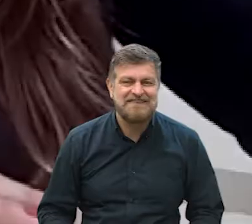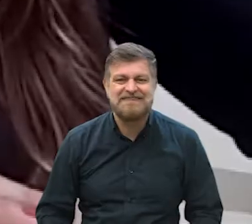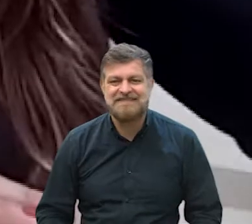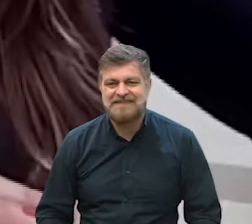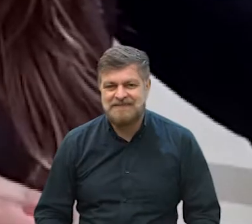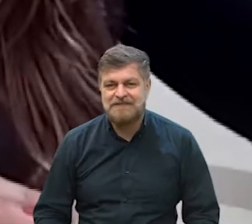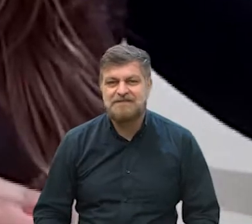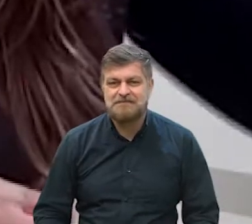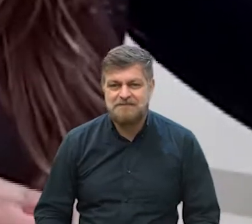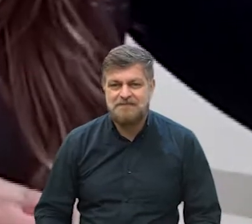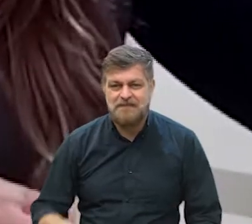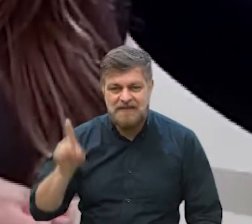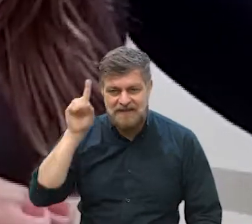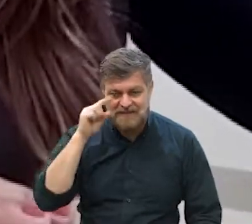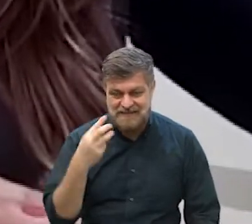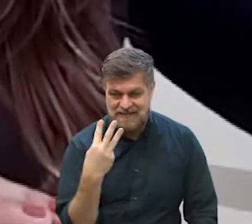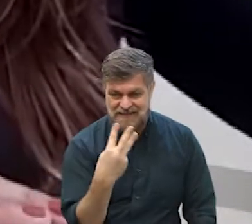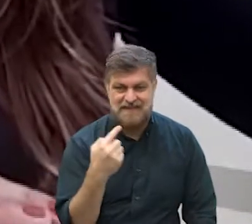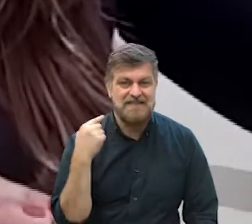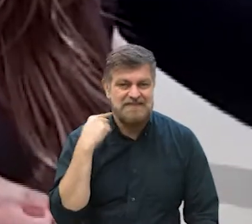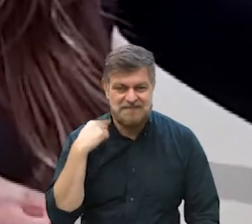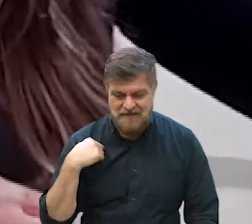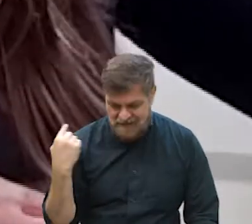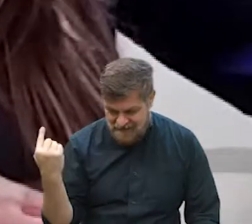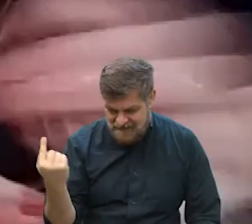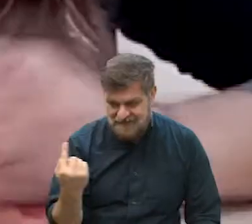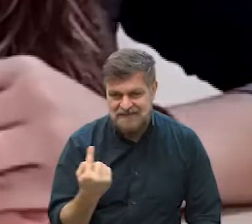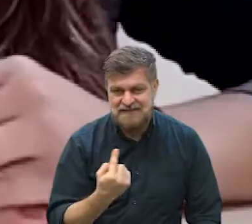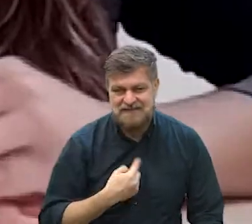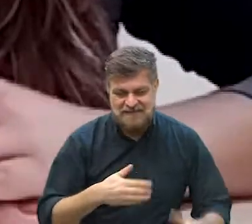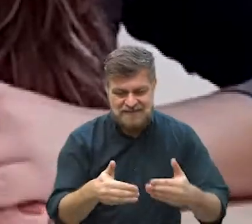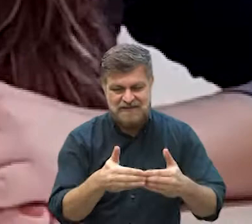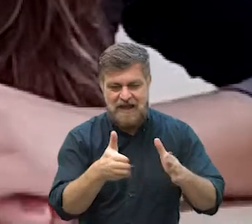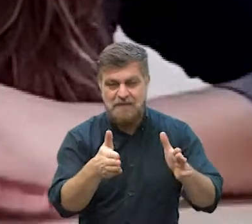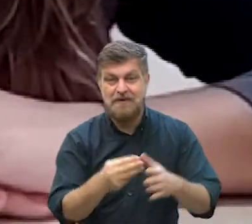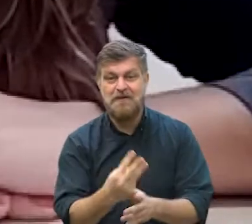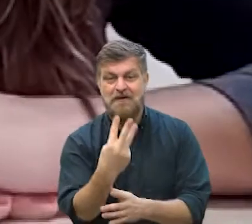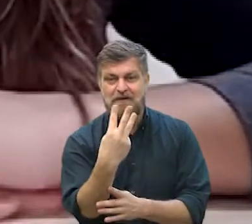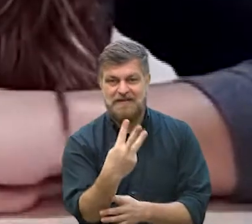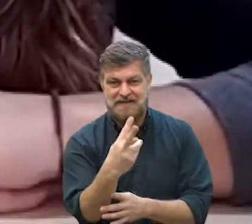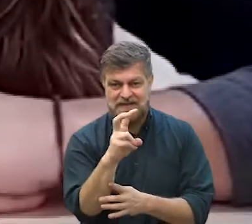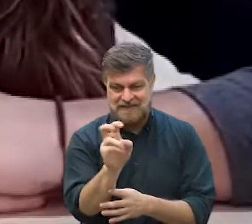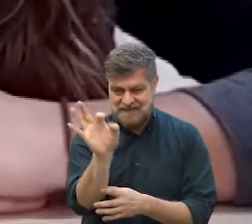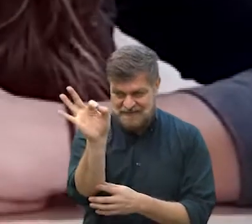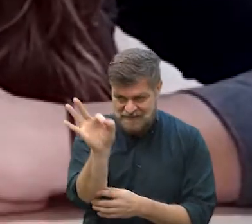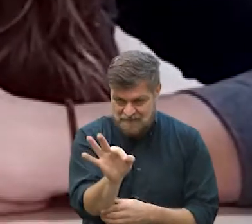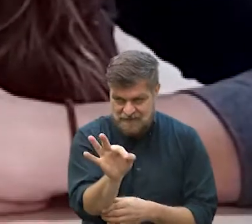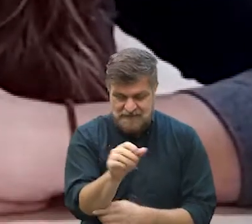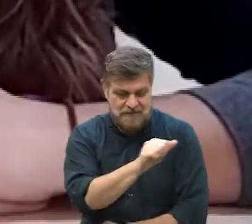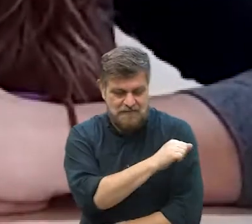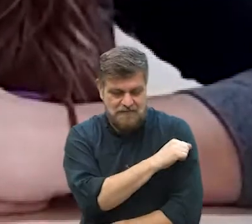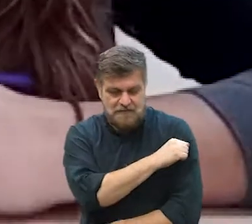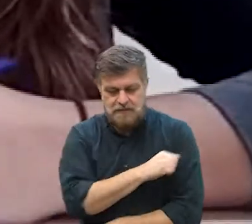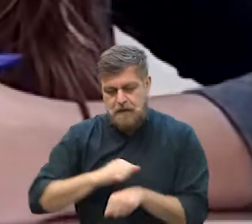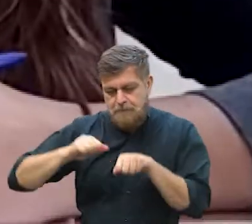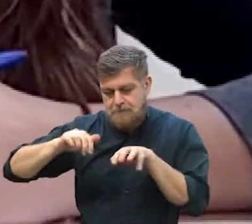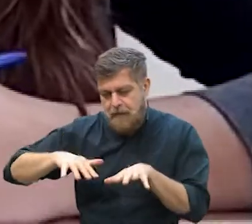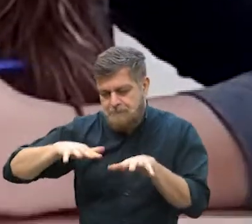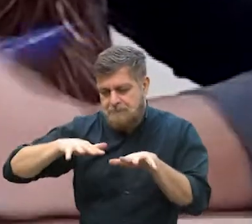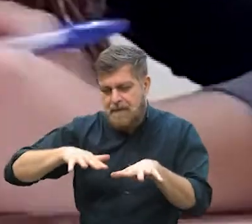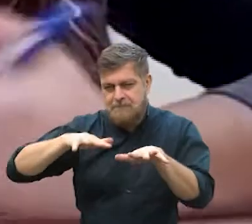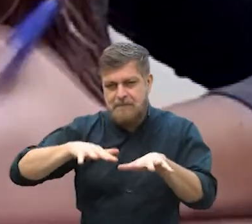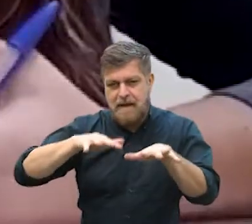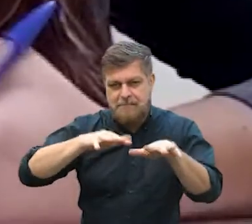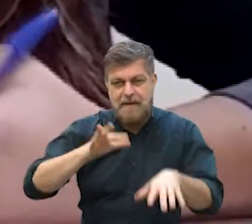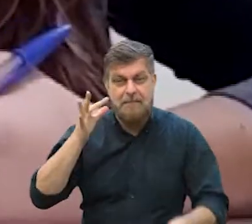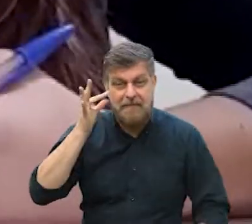Sim, dia 3 de maio nós retornamos, né, com 35% dos atendidos, né? Então, 35%